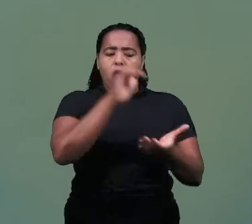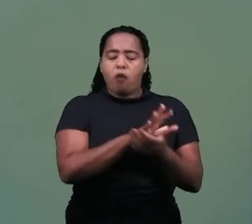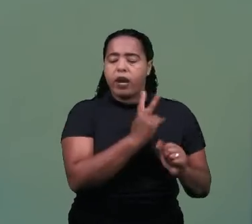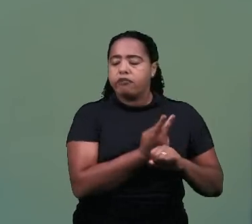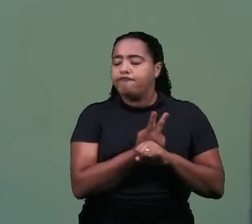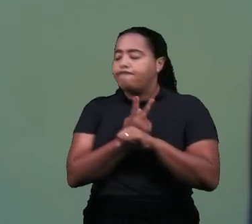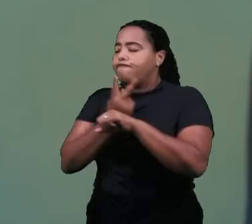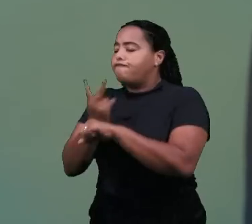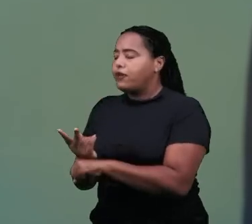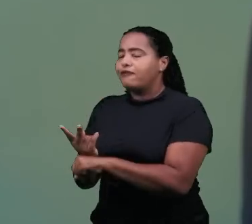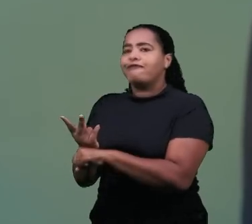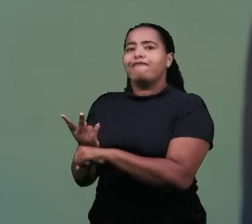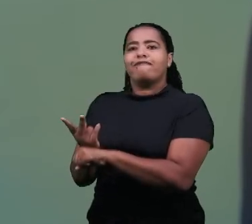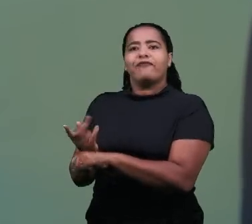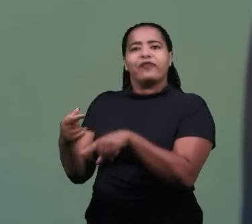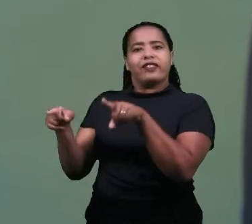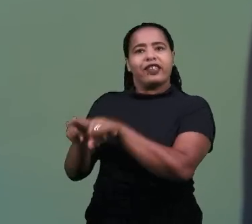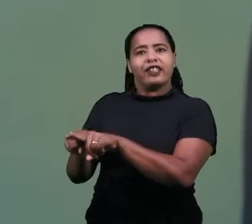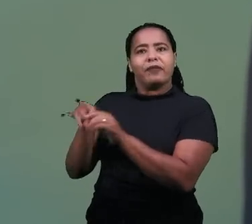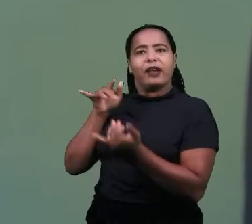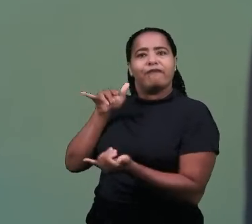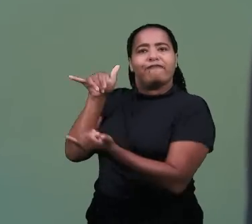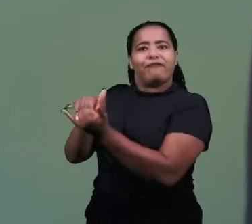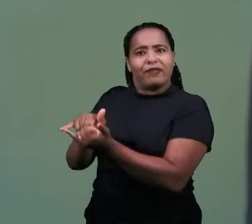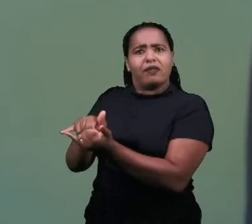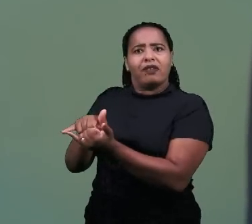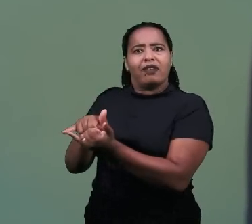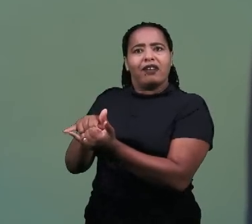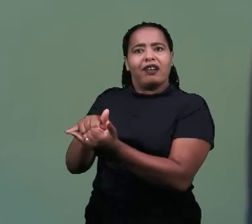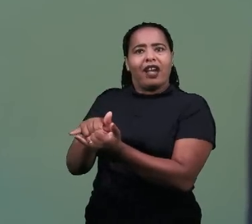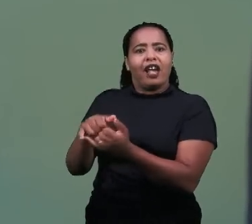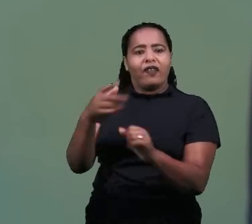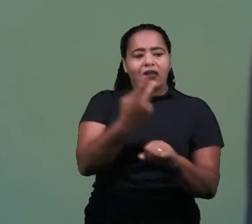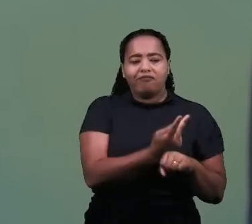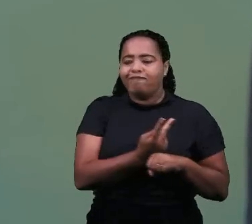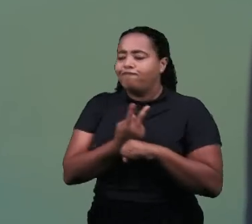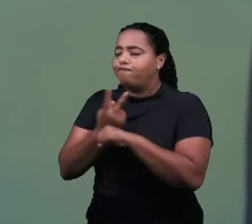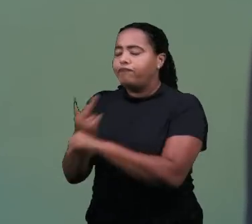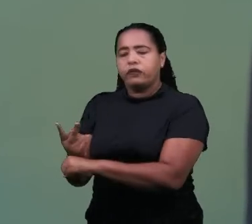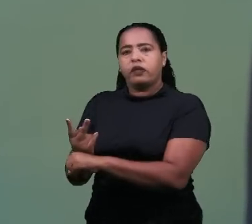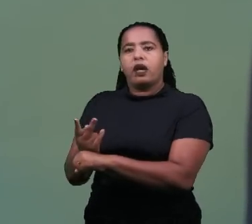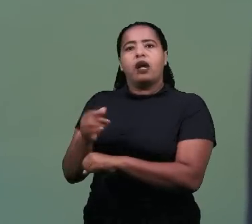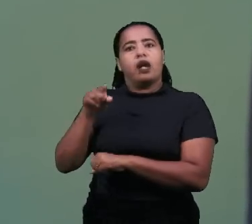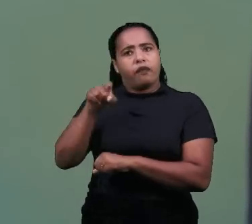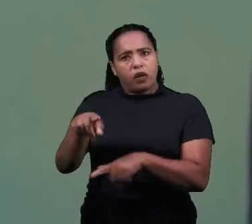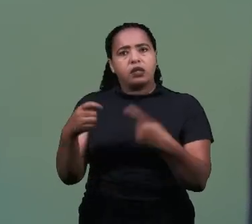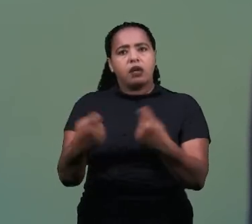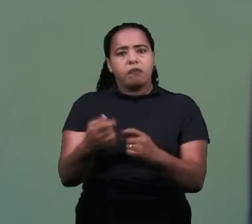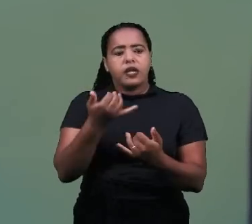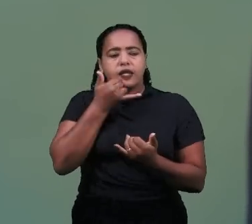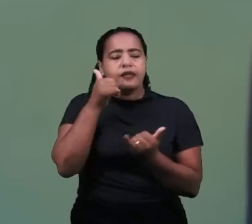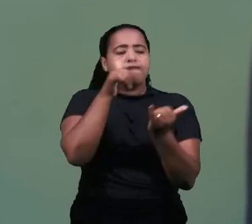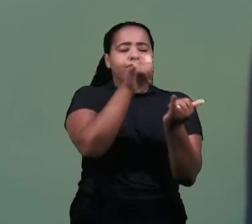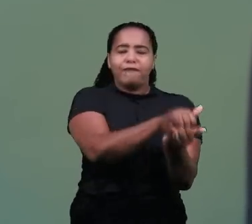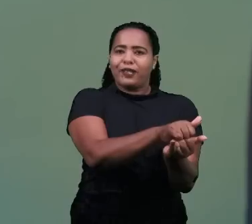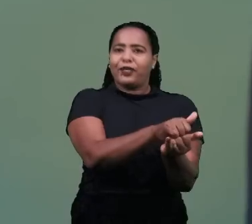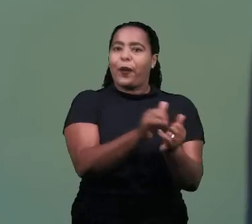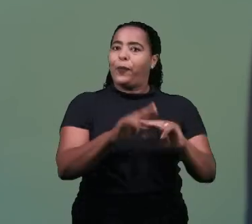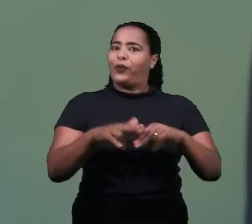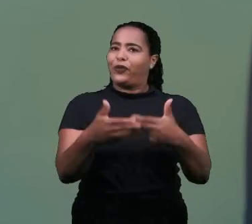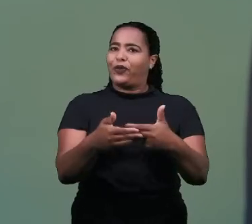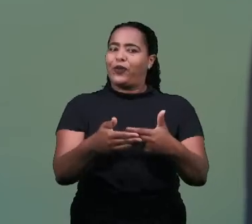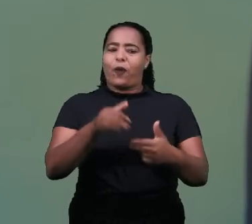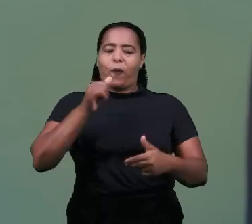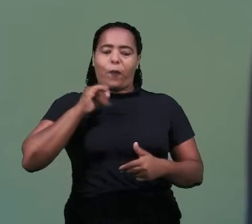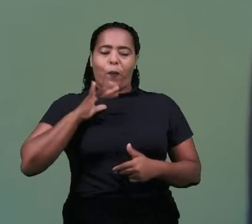Ele pediria perdão. O Senhor revelou que ele vai te procurar para pedir perdão. E você deve perdoar, porque isso vai ser uma bênção de